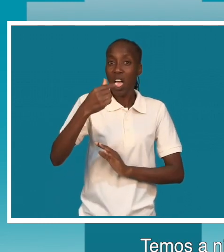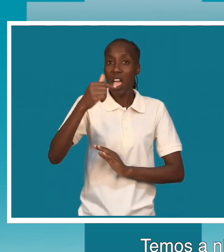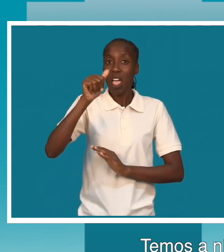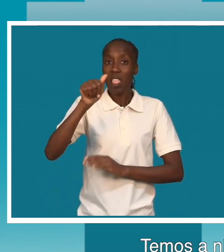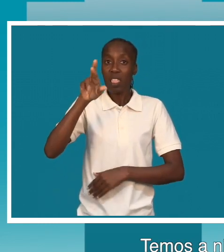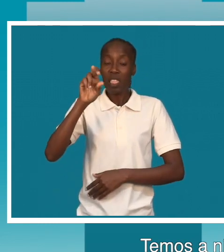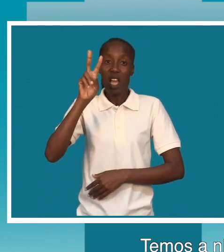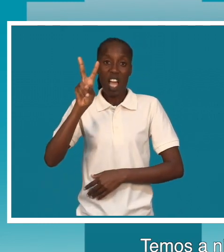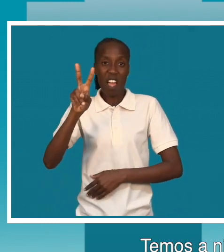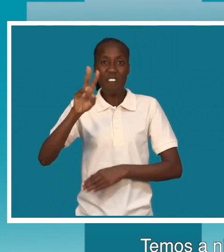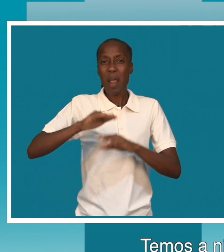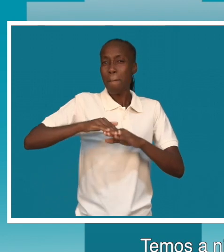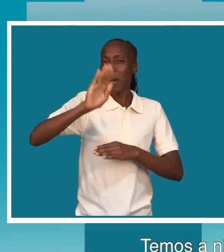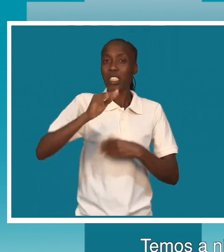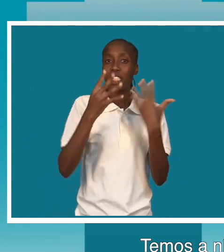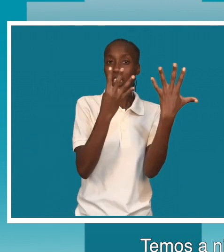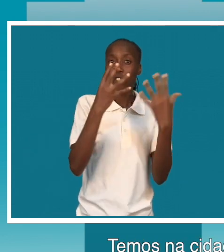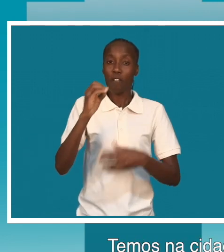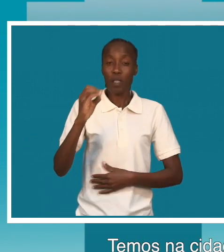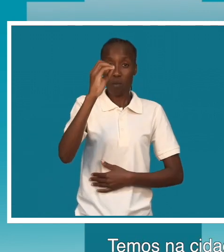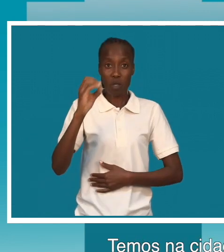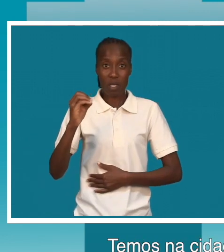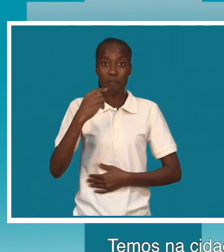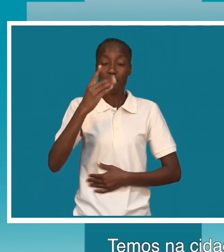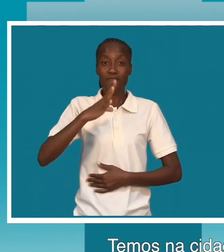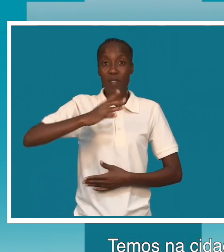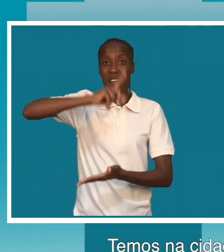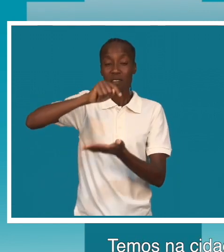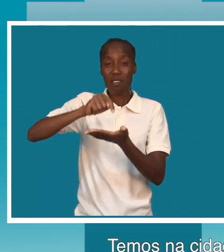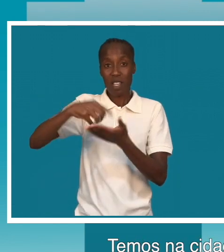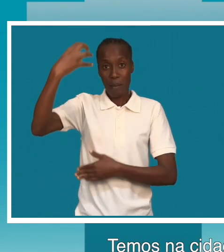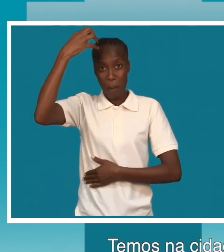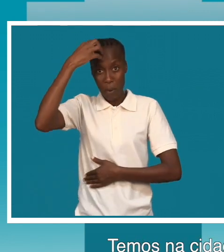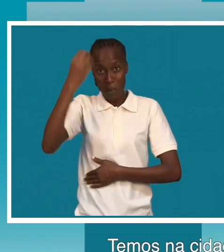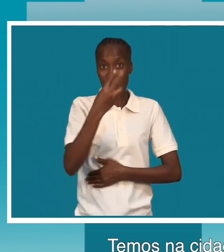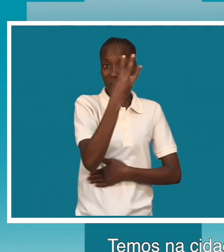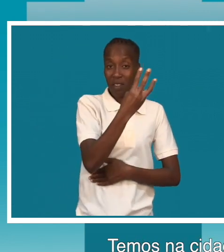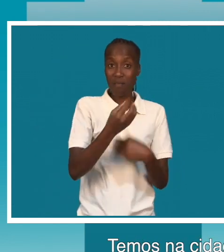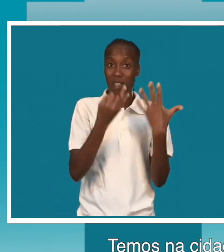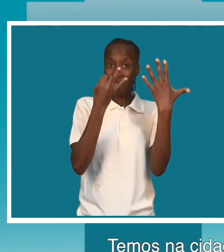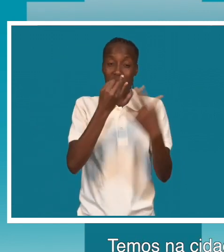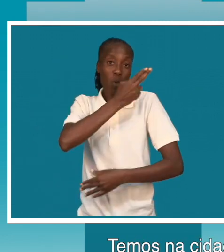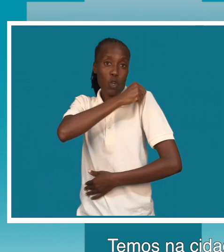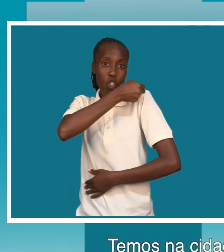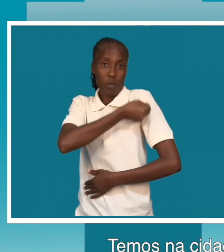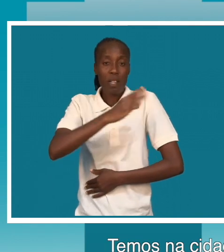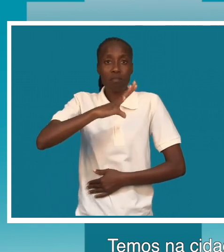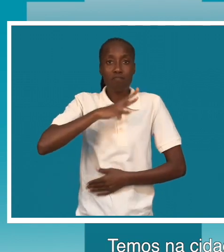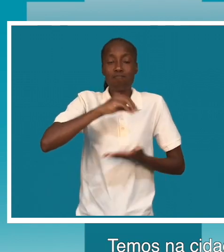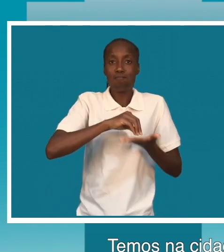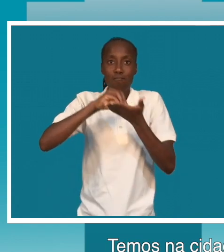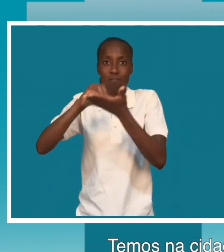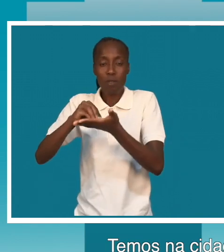mais de 90%. Temos na cidade 37 unidades sanitárias que oferecem